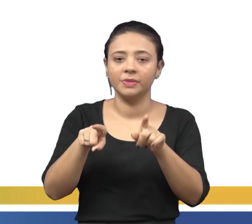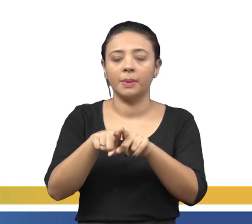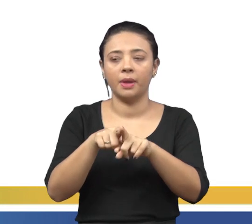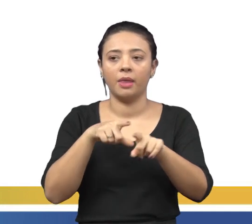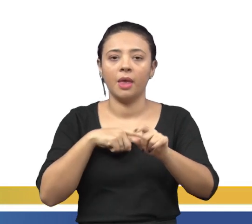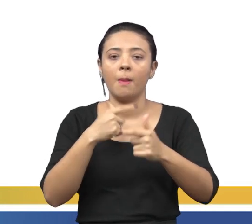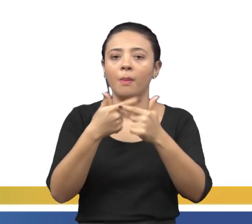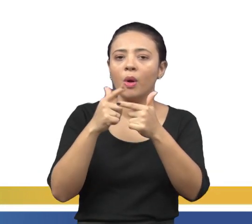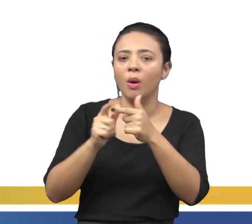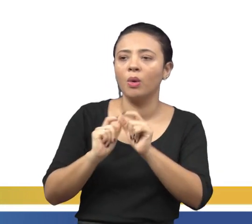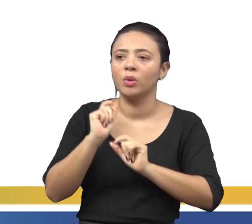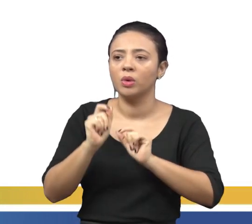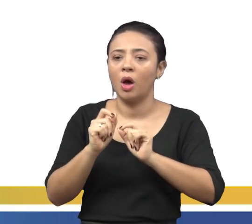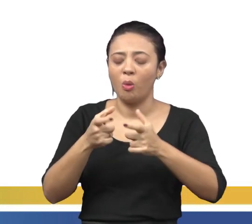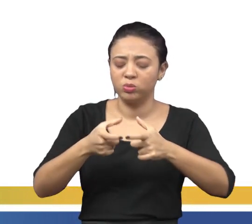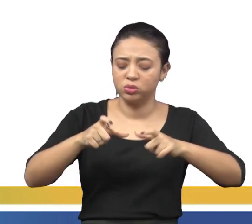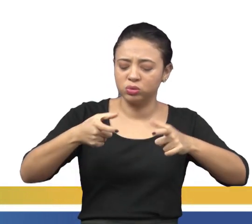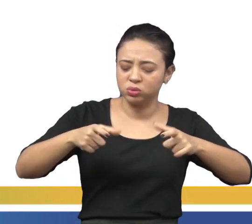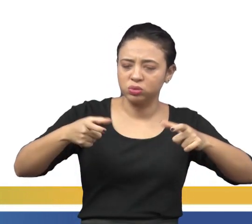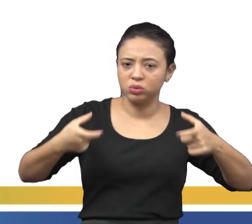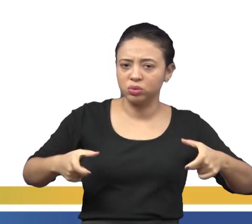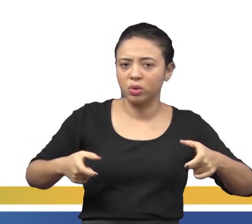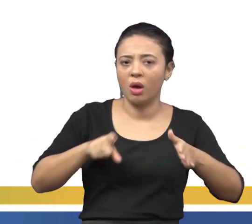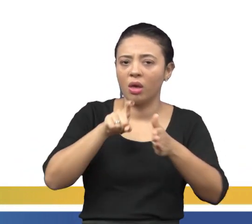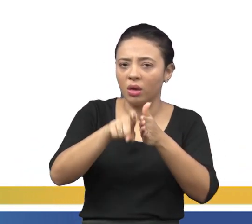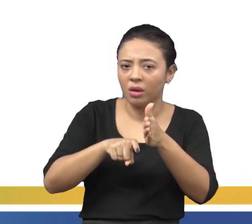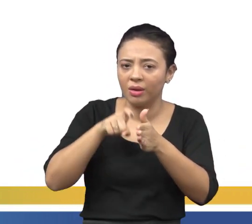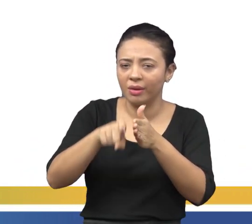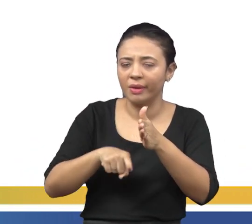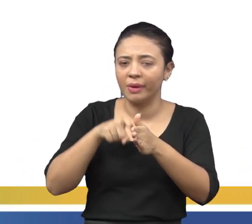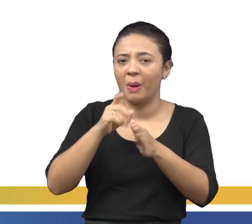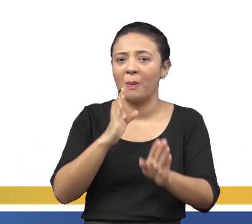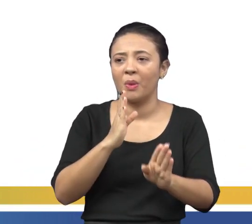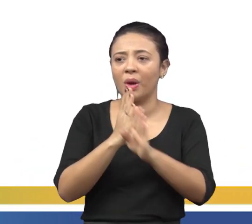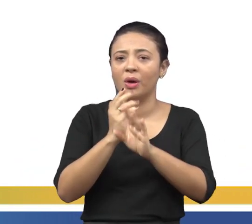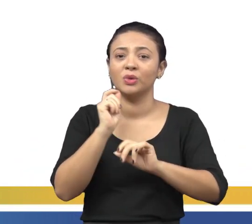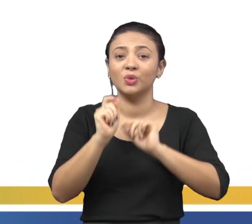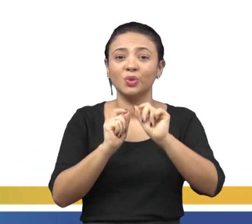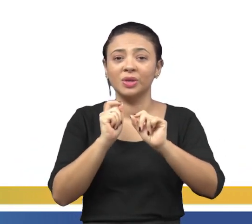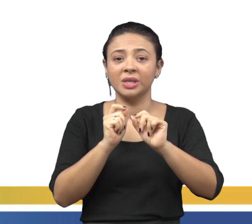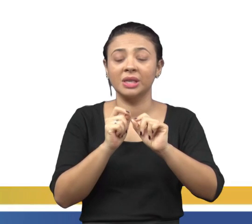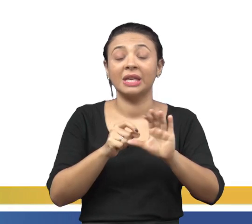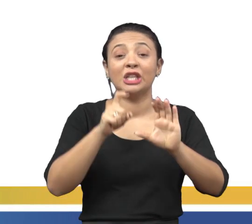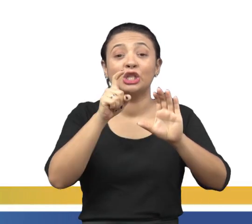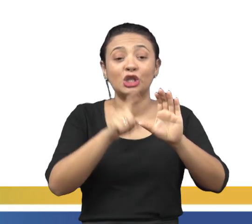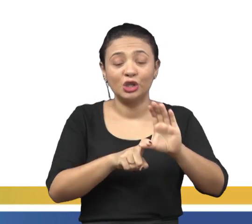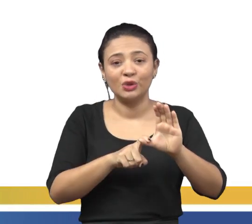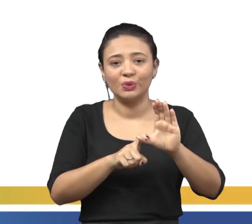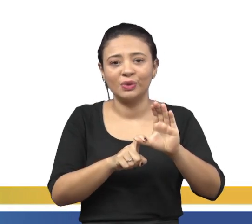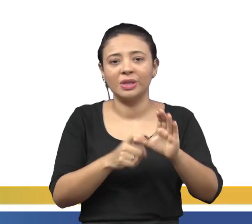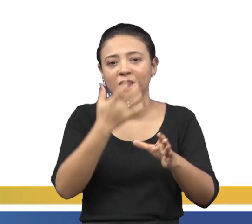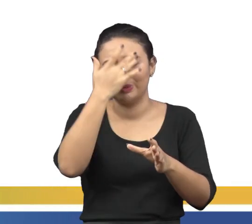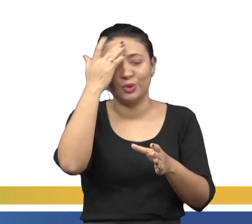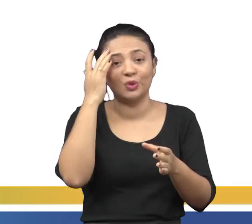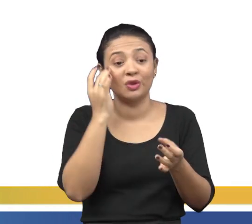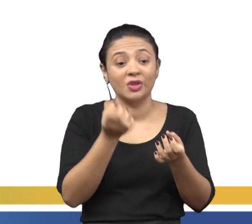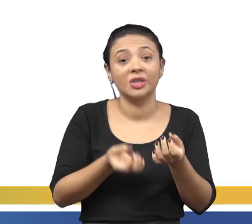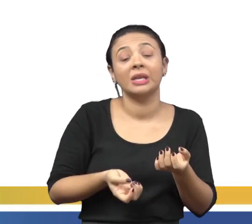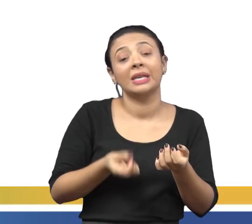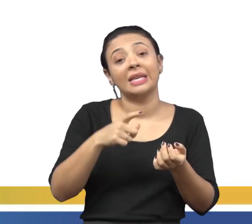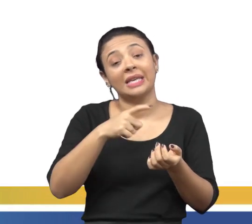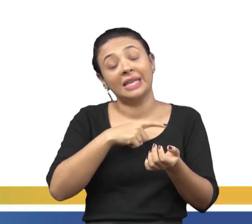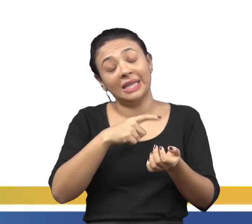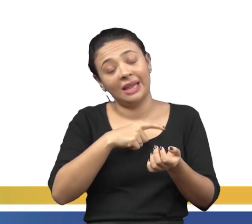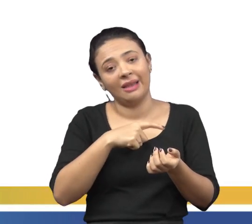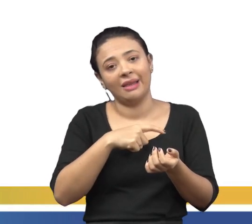tá? A expansão agrícola como o endividamento dos produtores, tá? Bem como a estrutura fundiária concentradora. O que é isso?